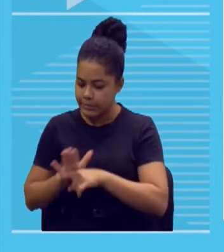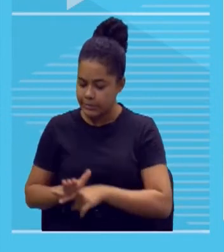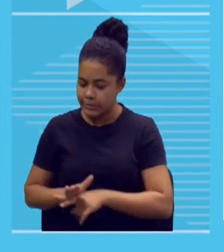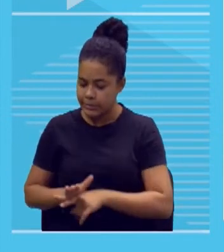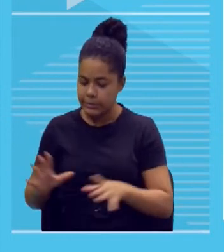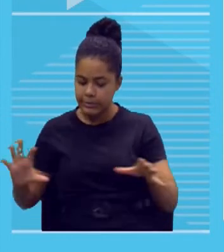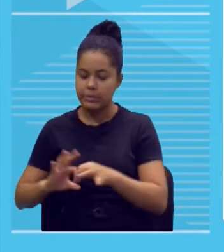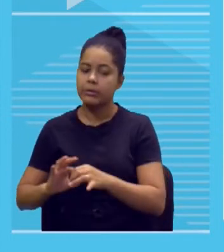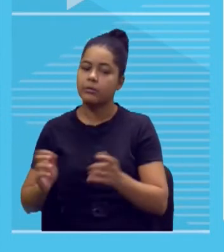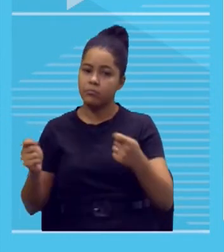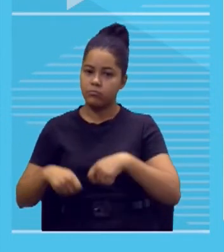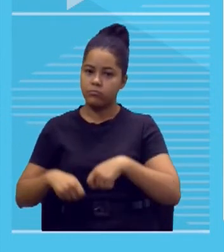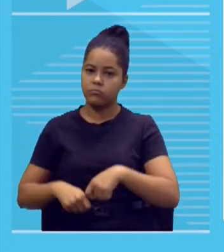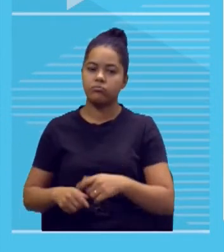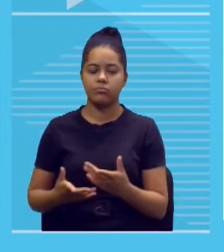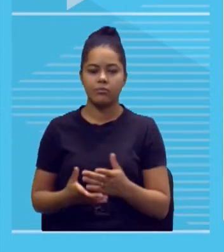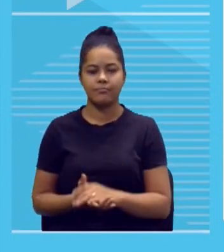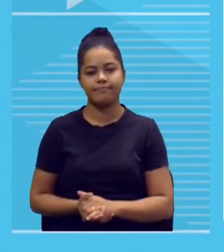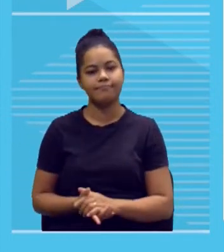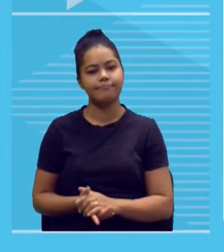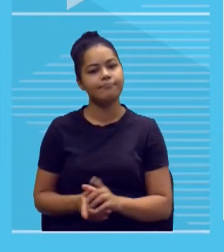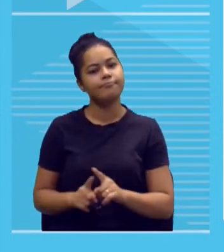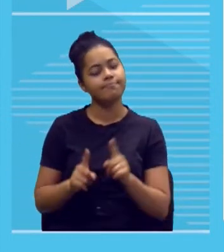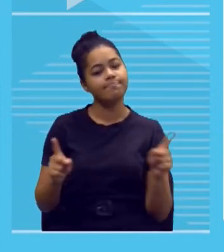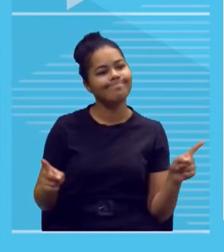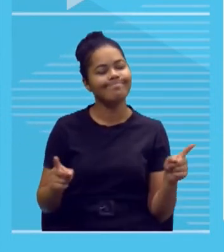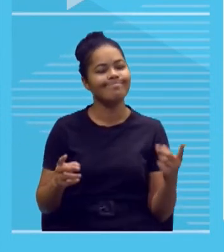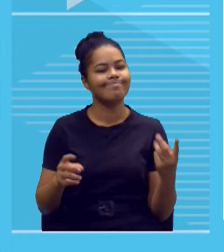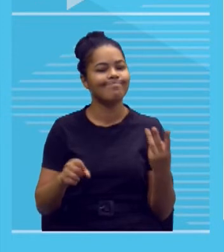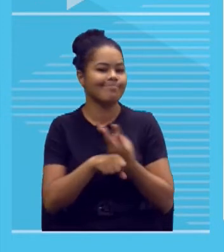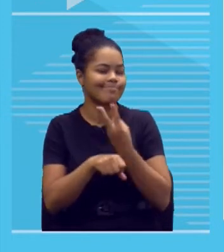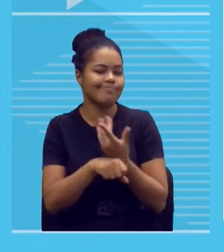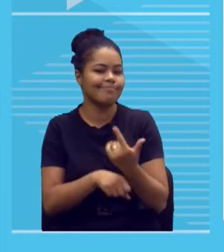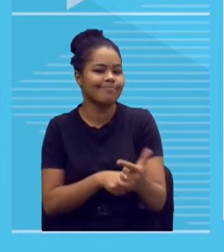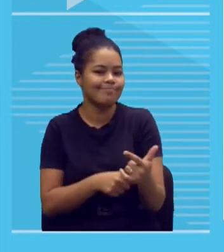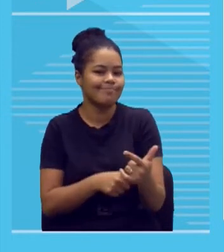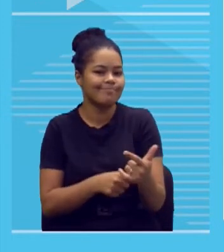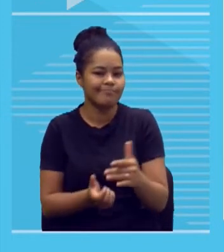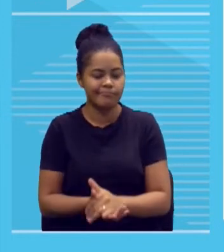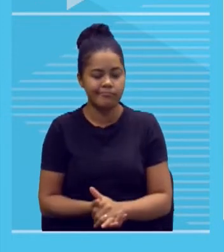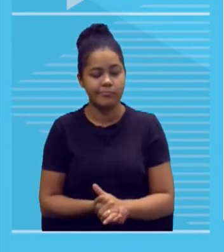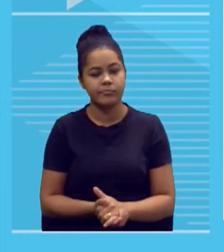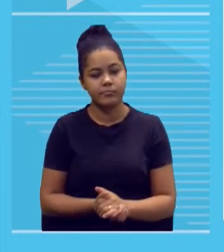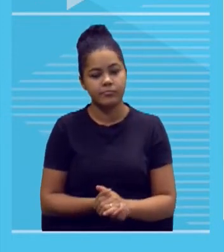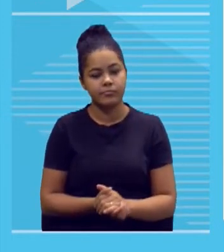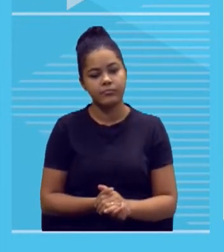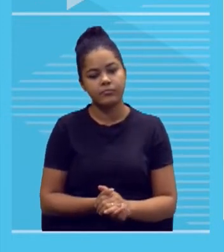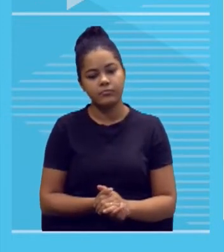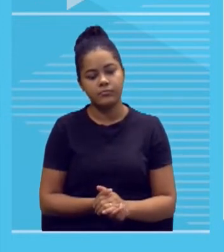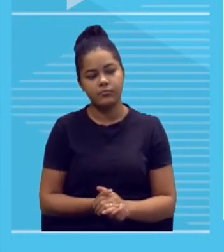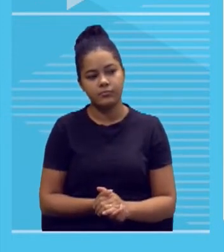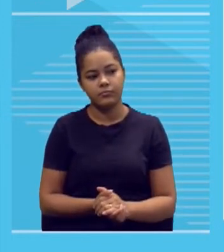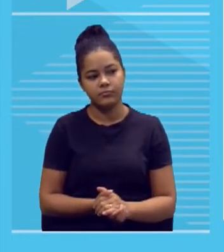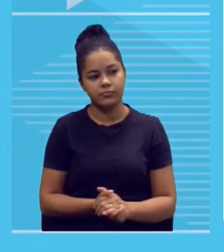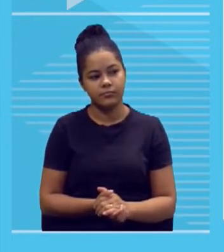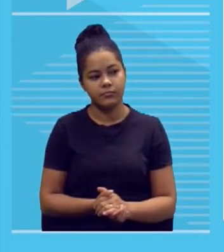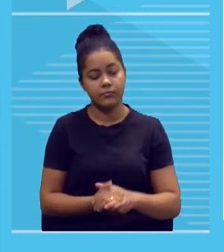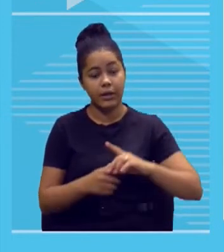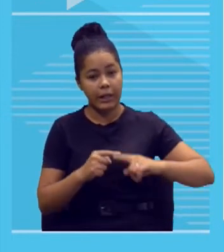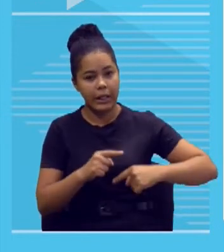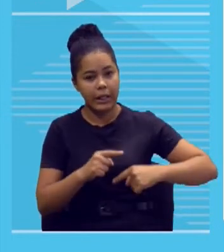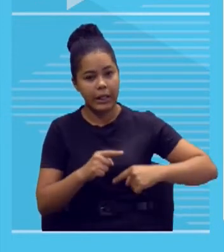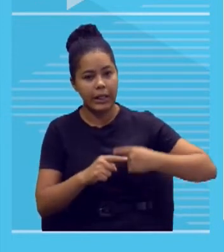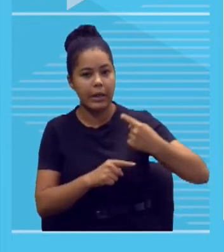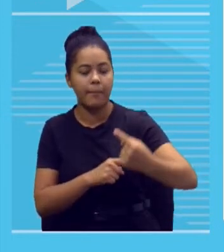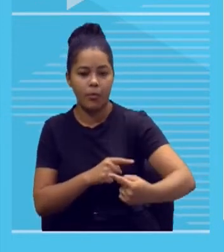que há muito tempo depois não é criou então a chamada teoria sintética da evolução